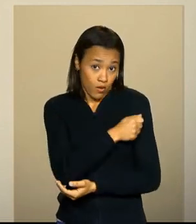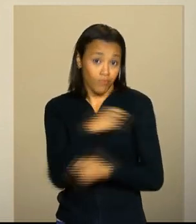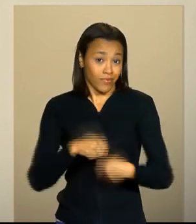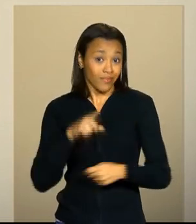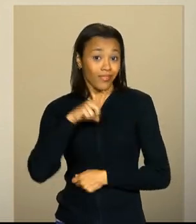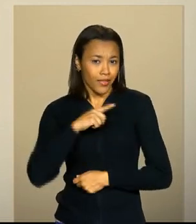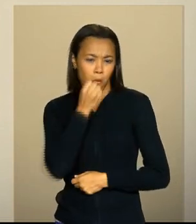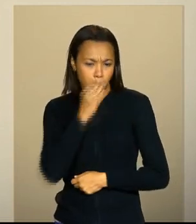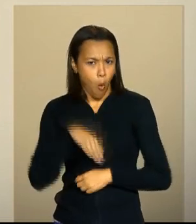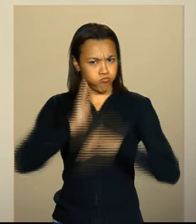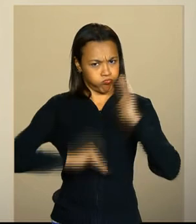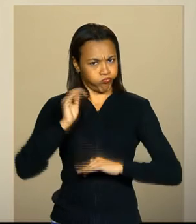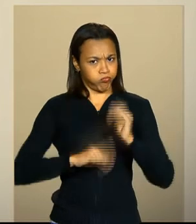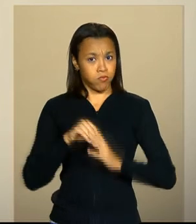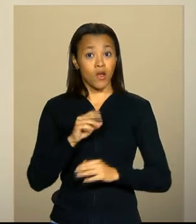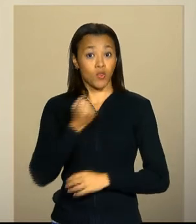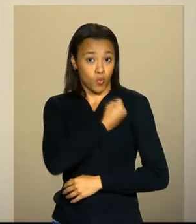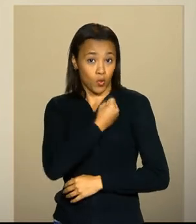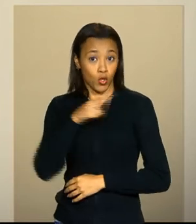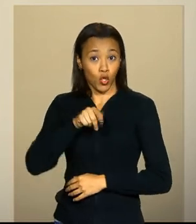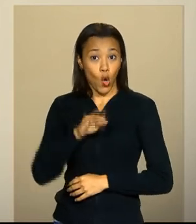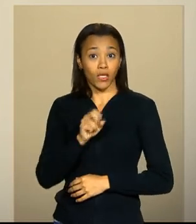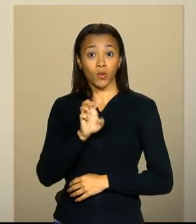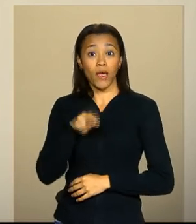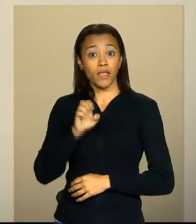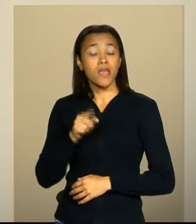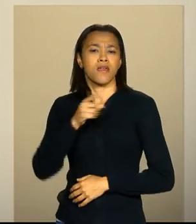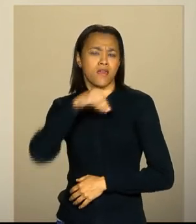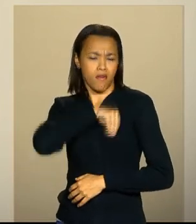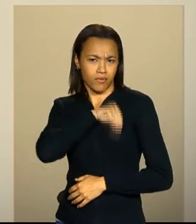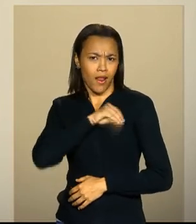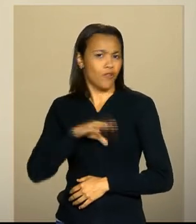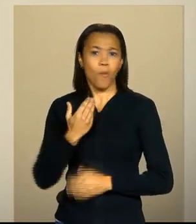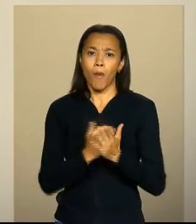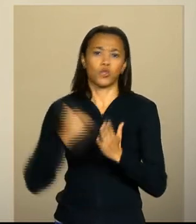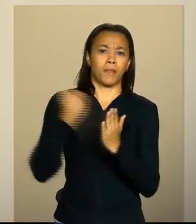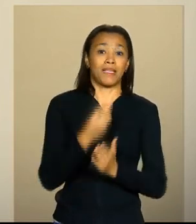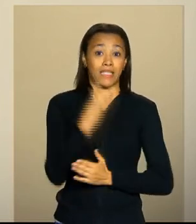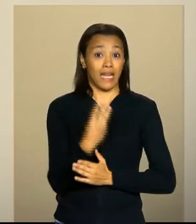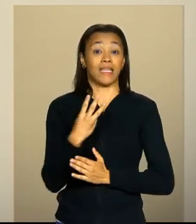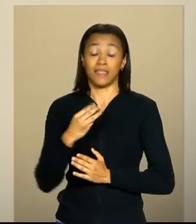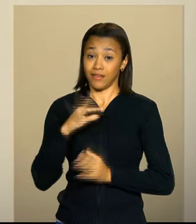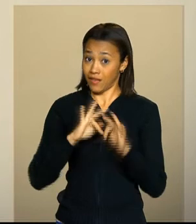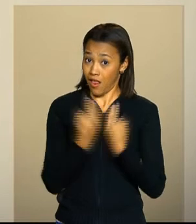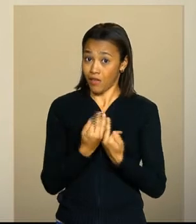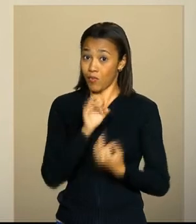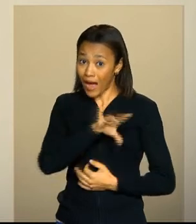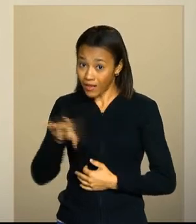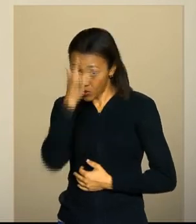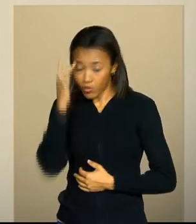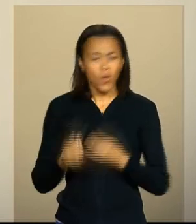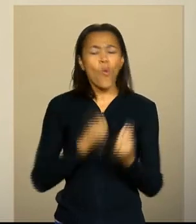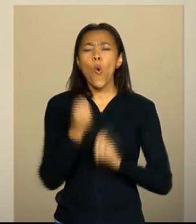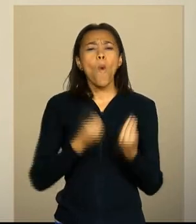precisa ter um bom desempenho no ENEM EA renda familiar não pode passar de três salários mínimos por pessoa e